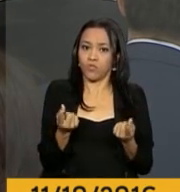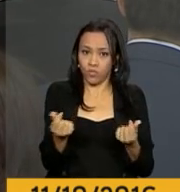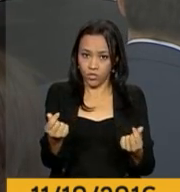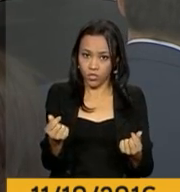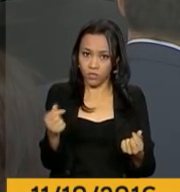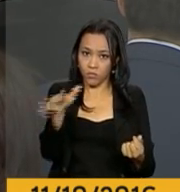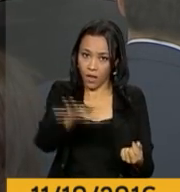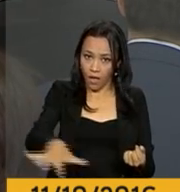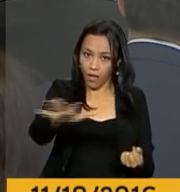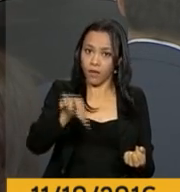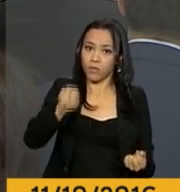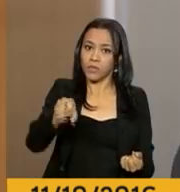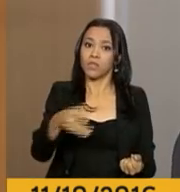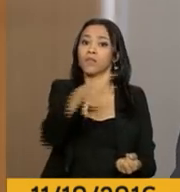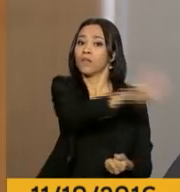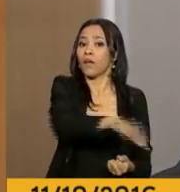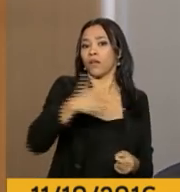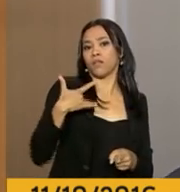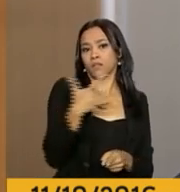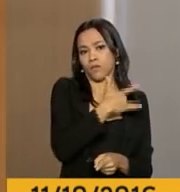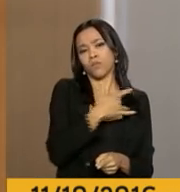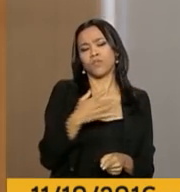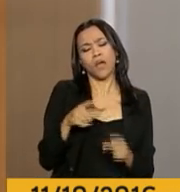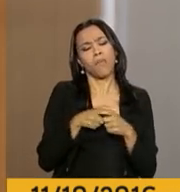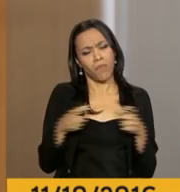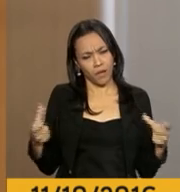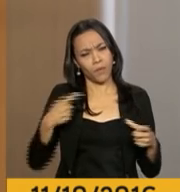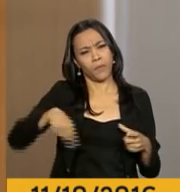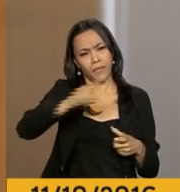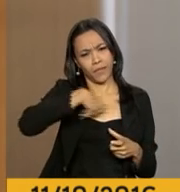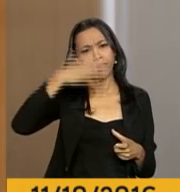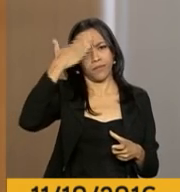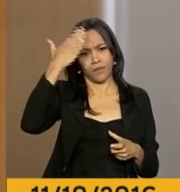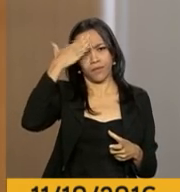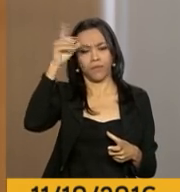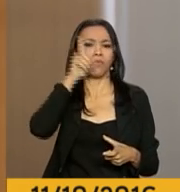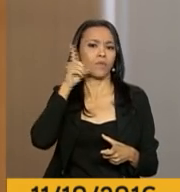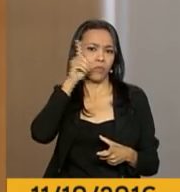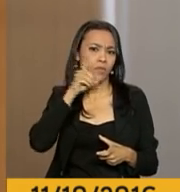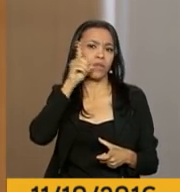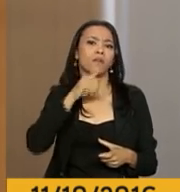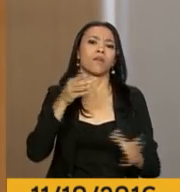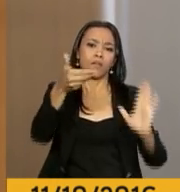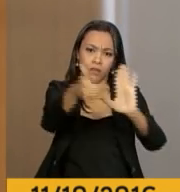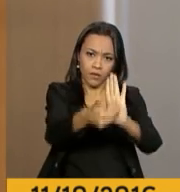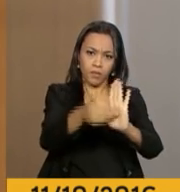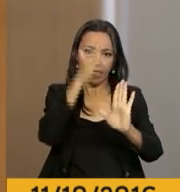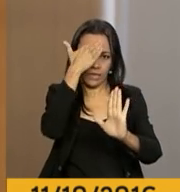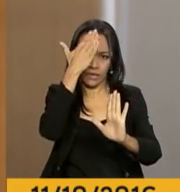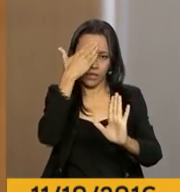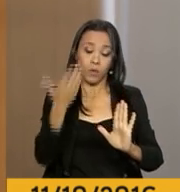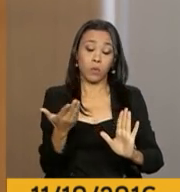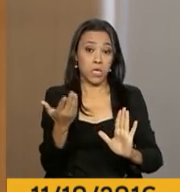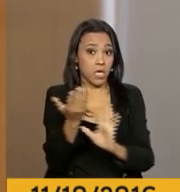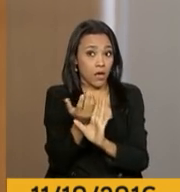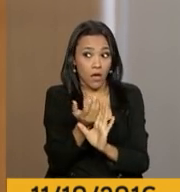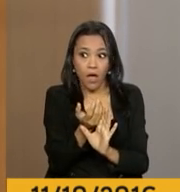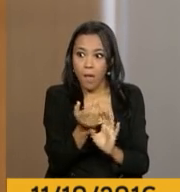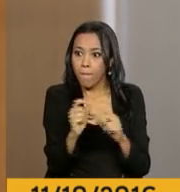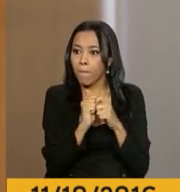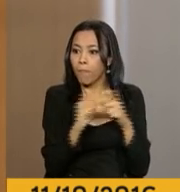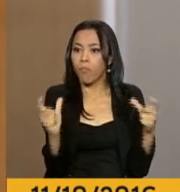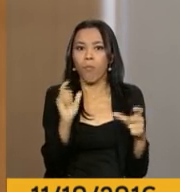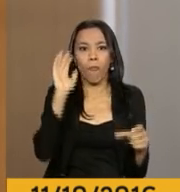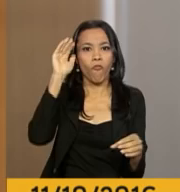graças a Deus foi muito bem compreendido pela grande maioria da câmara dos deputados que em expressivo número não é